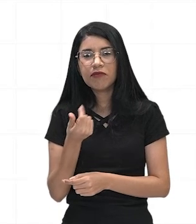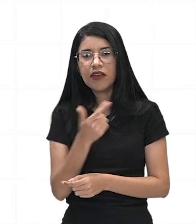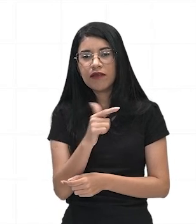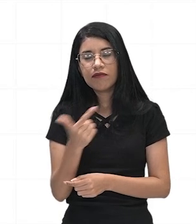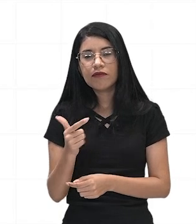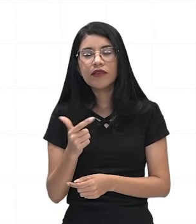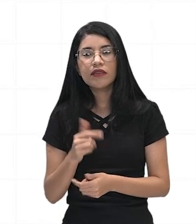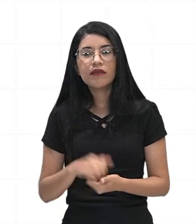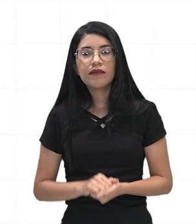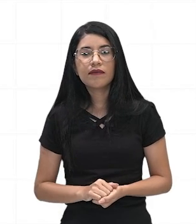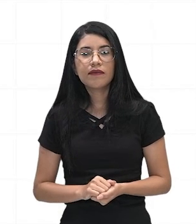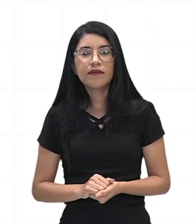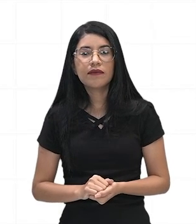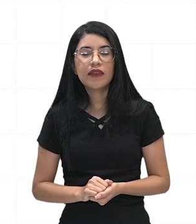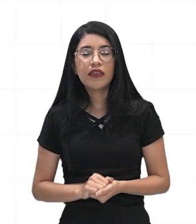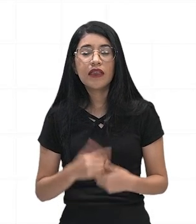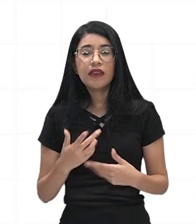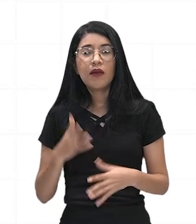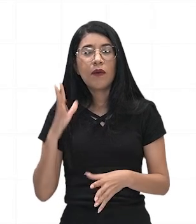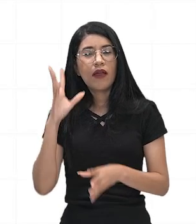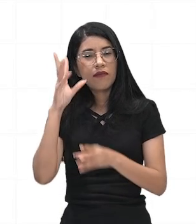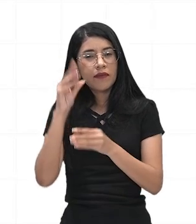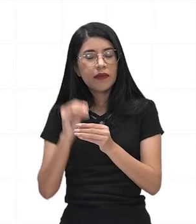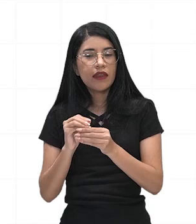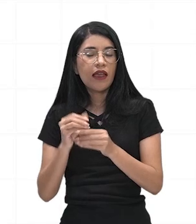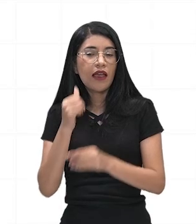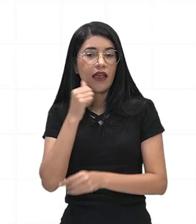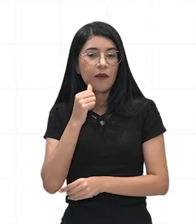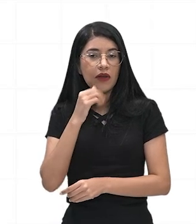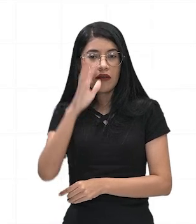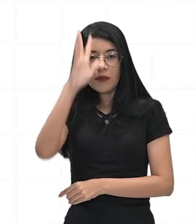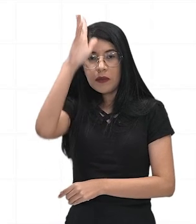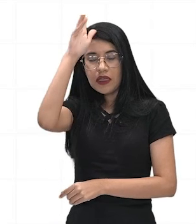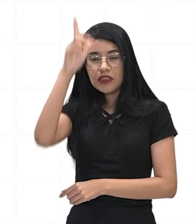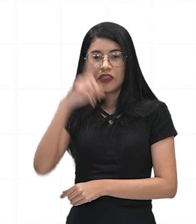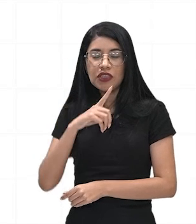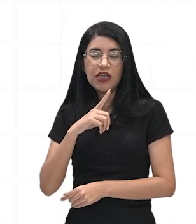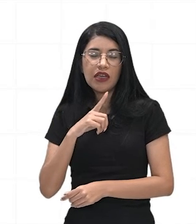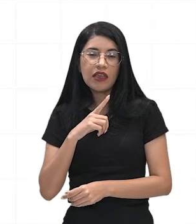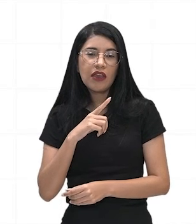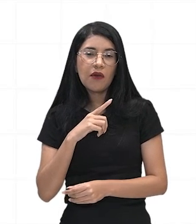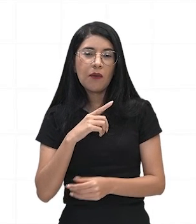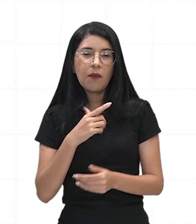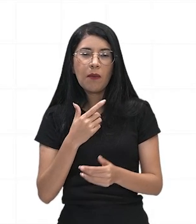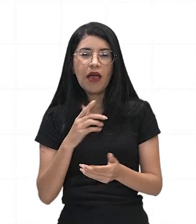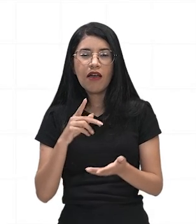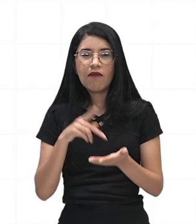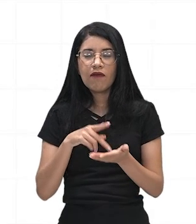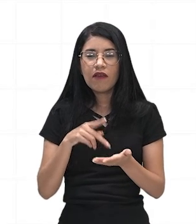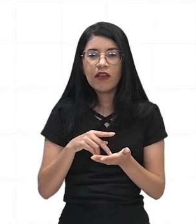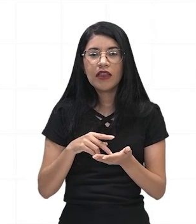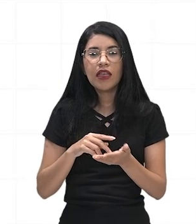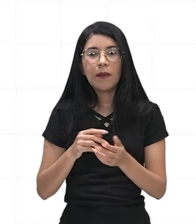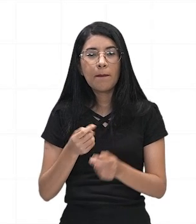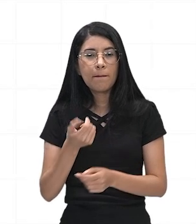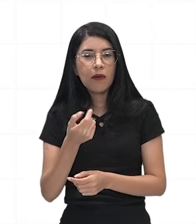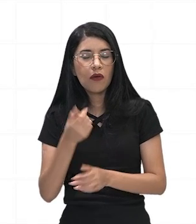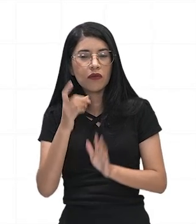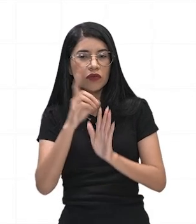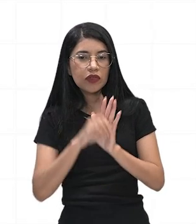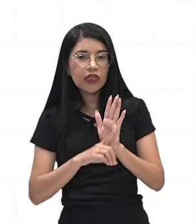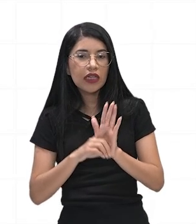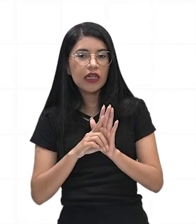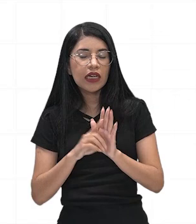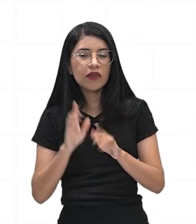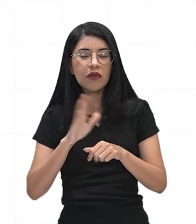Resumindo, turma, as mulheres de Roma antiga enfrentavam uma realidade de poucos direitos e pouca autonomia em comparação com